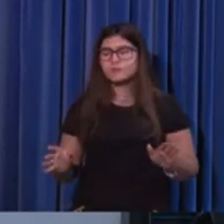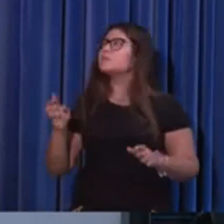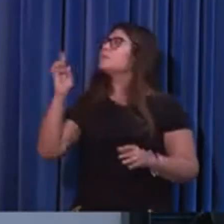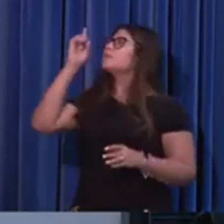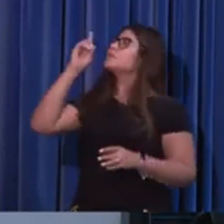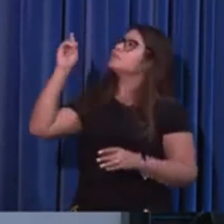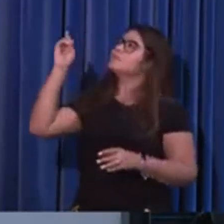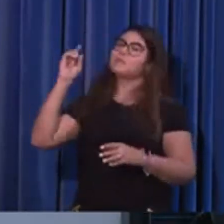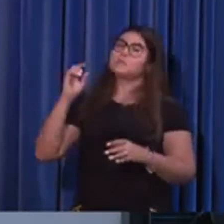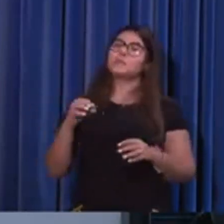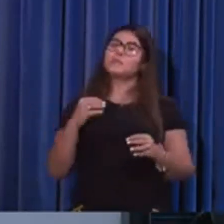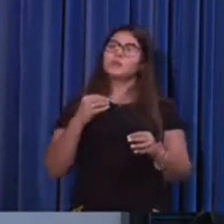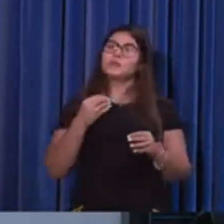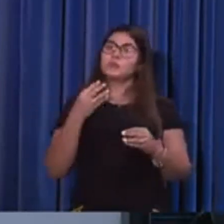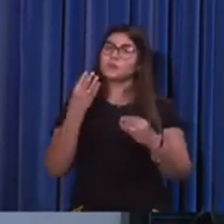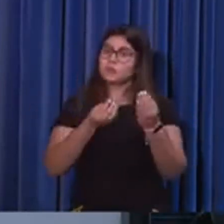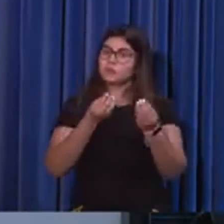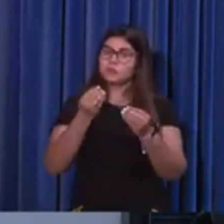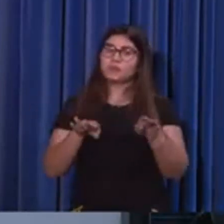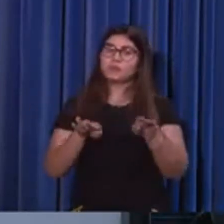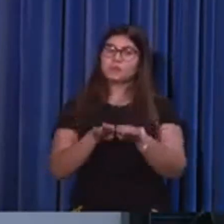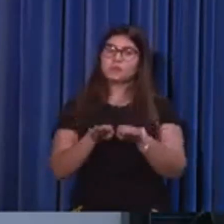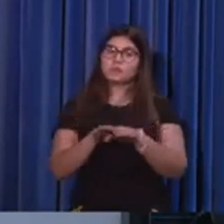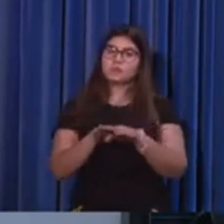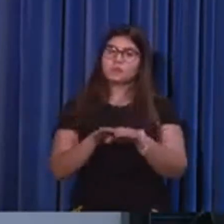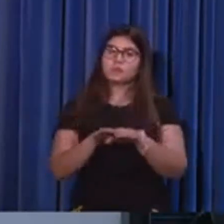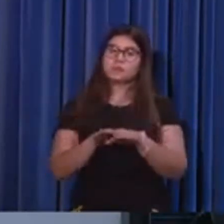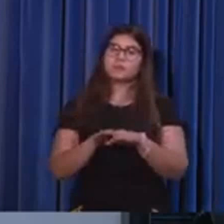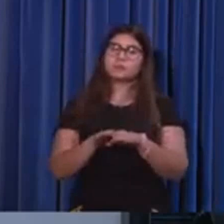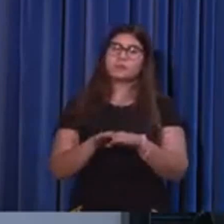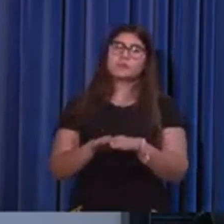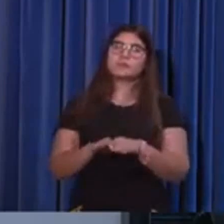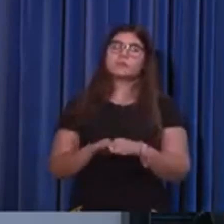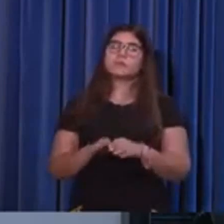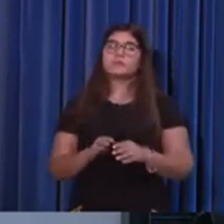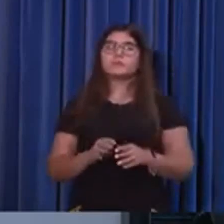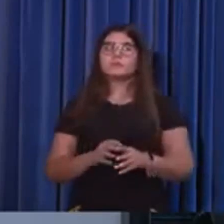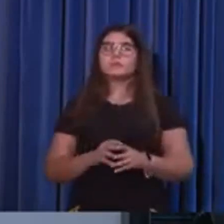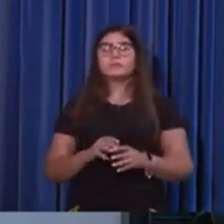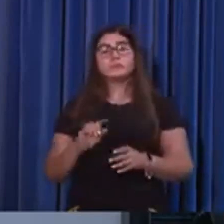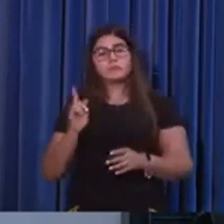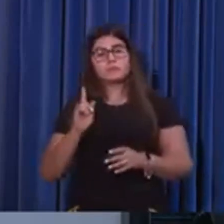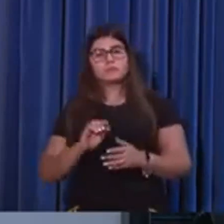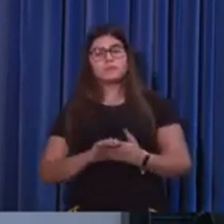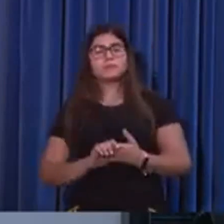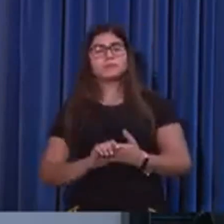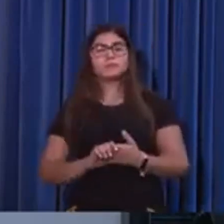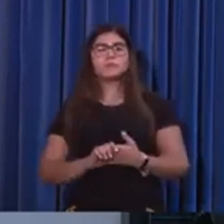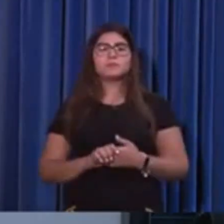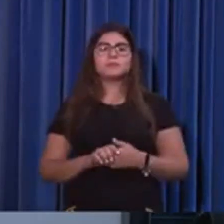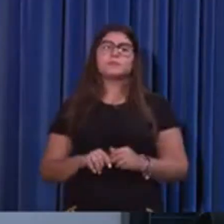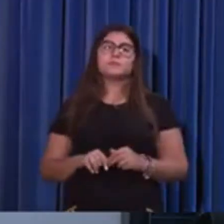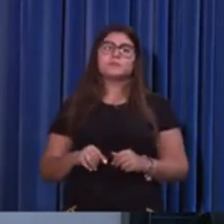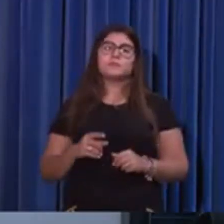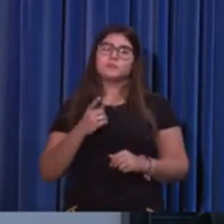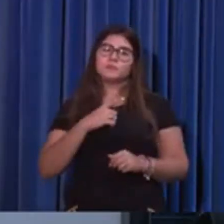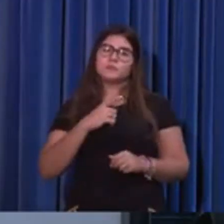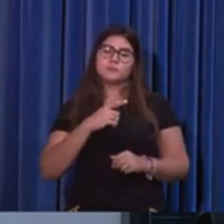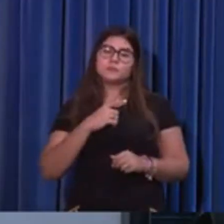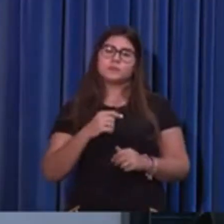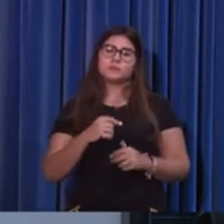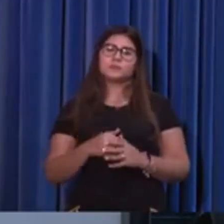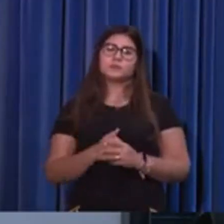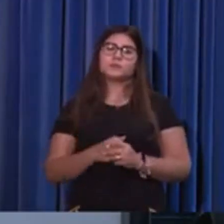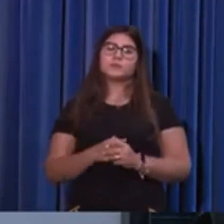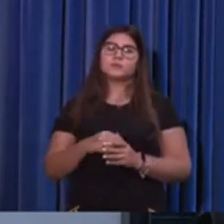como escândalo à palavra de Deus. Na modernidade que nós vimos, a ênfase estava sobre os